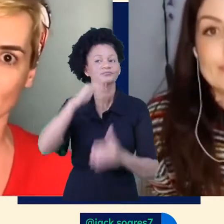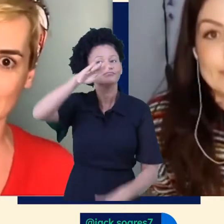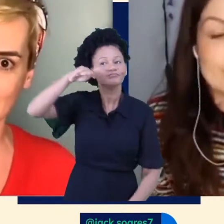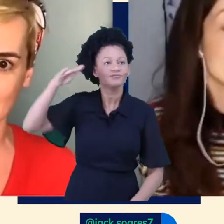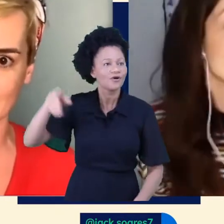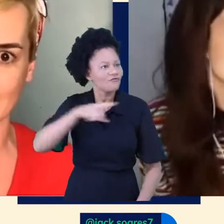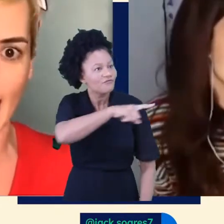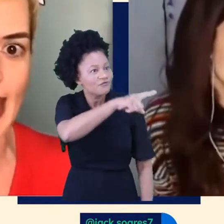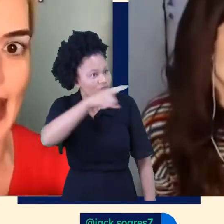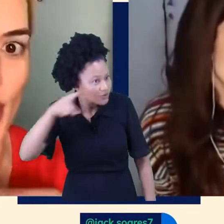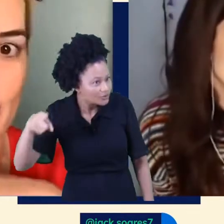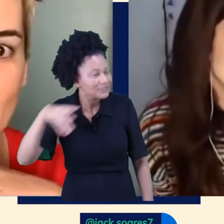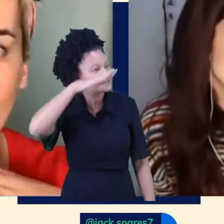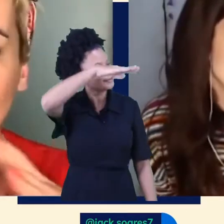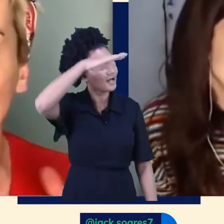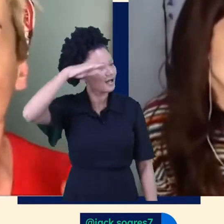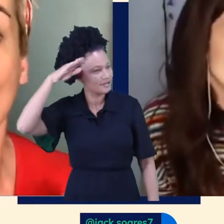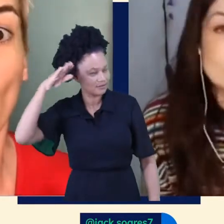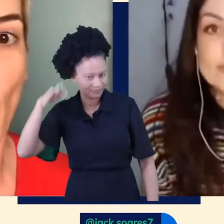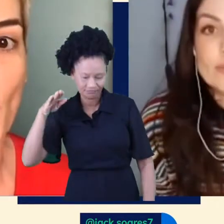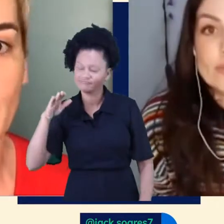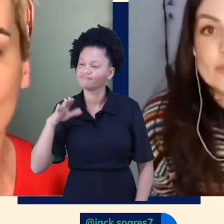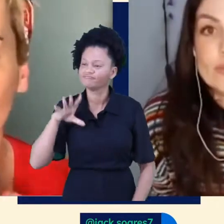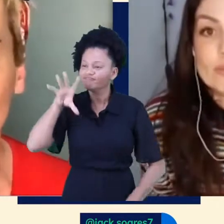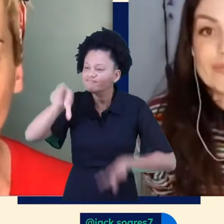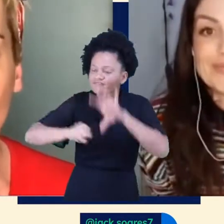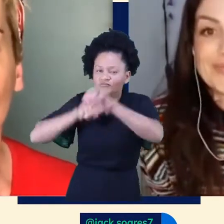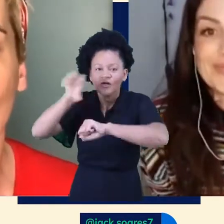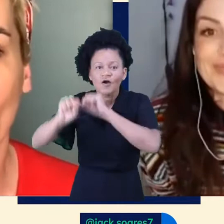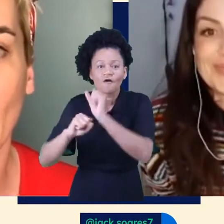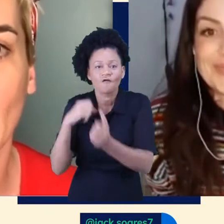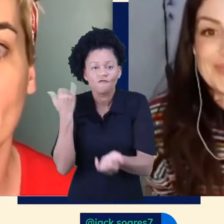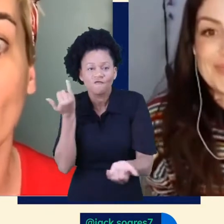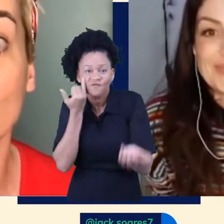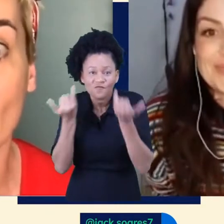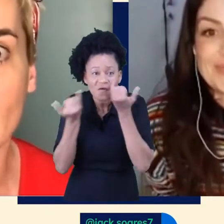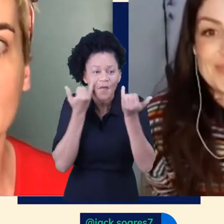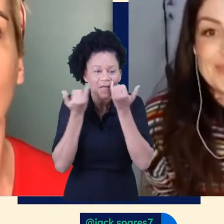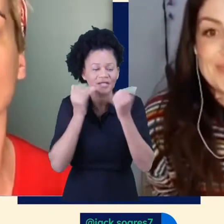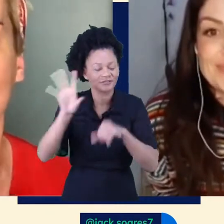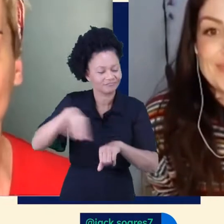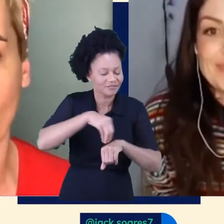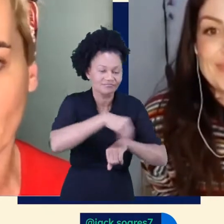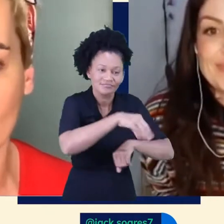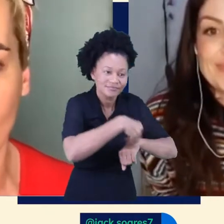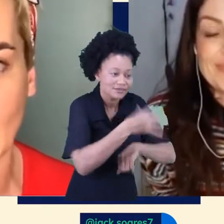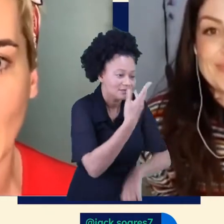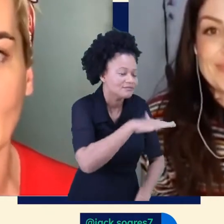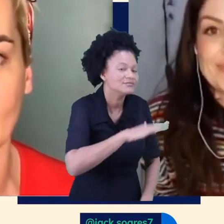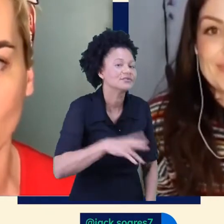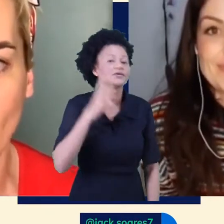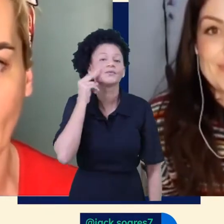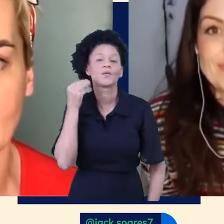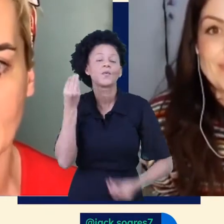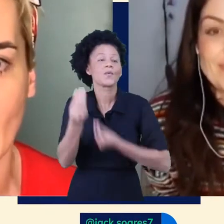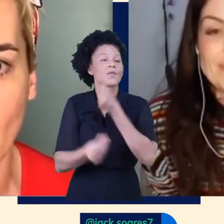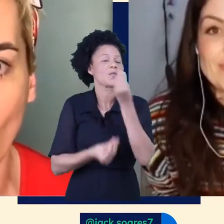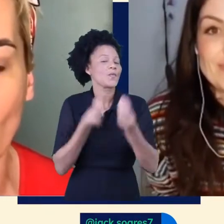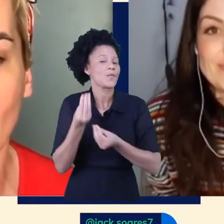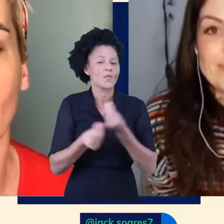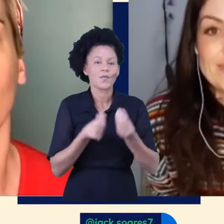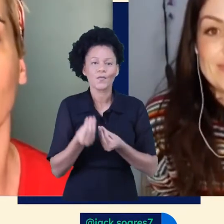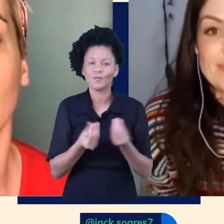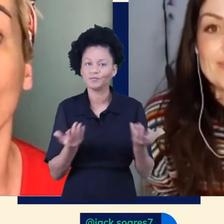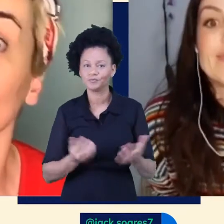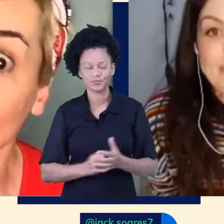para conversar com as crianças. E aí a Carol vai explicando como que a gente pode conversar de acordo com a faixa etária e tudo mais.